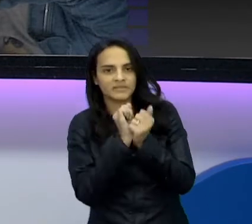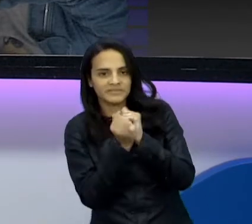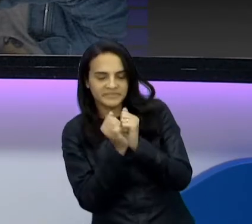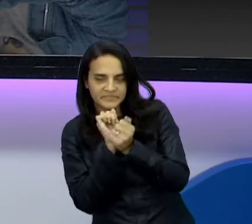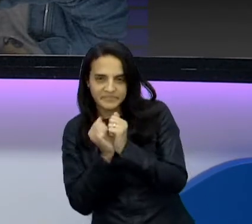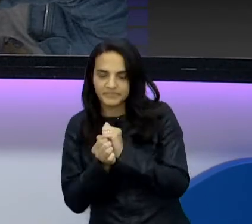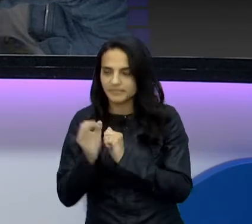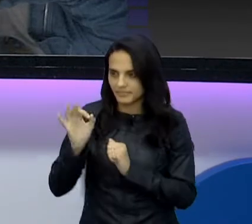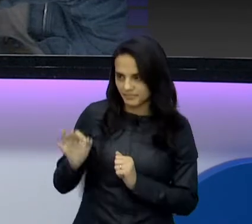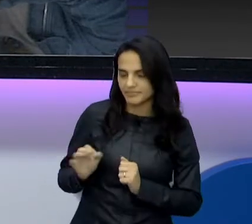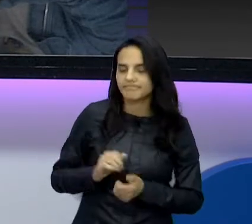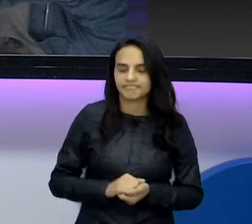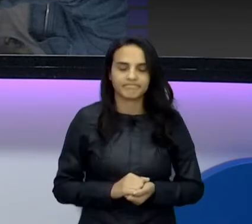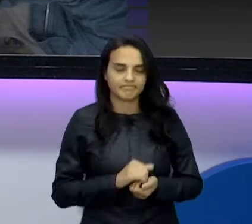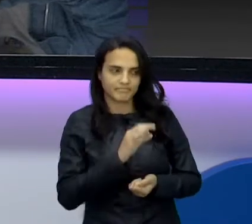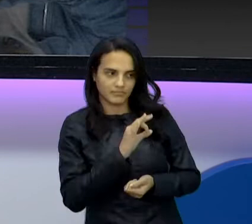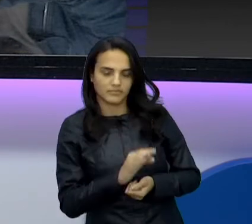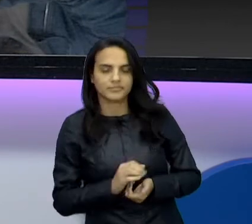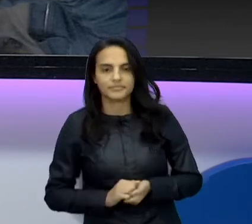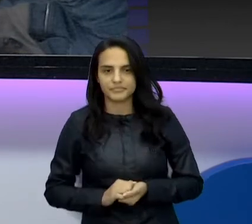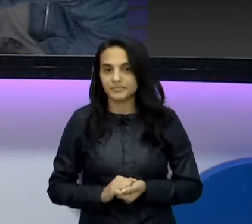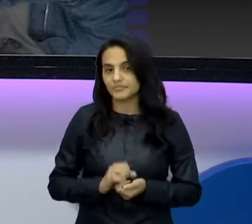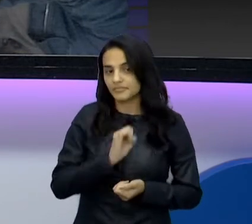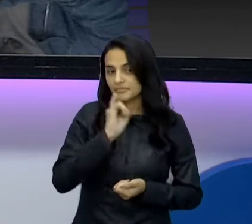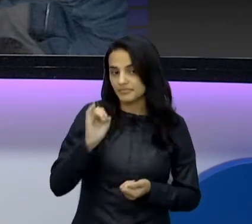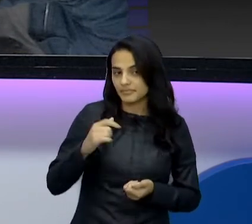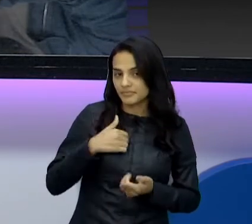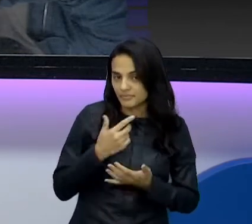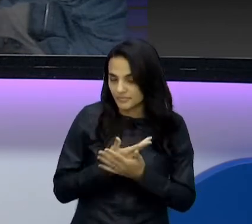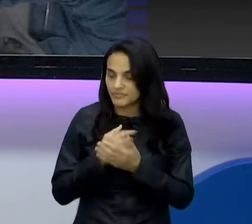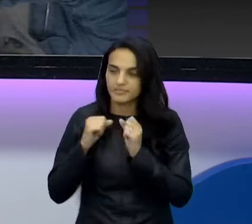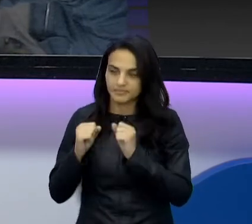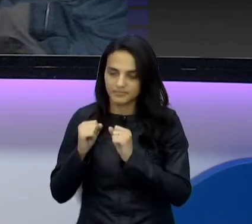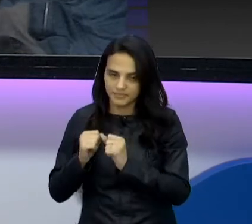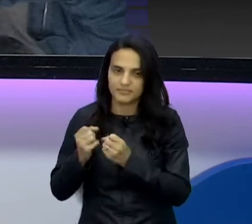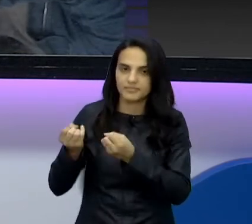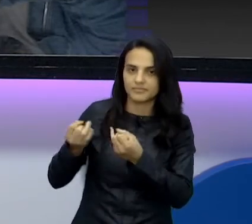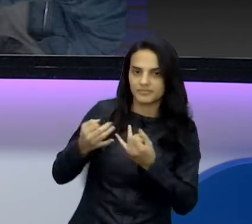Tá certo? Escravização? Sim. Me corrijam. Professor de história também.